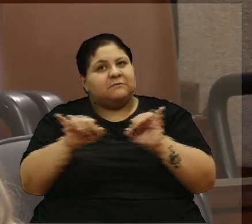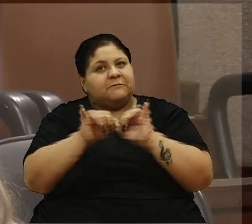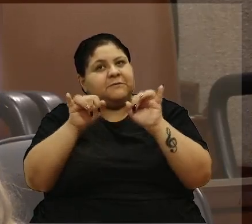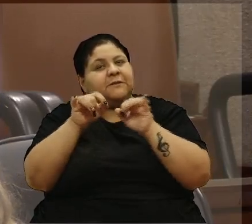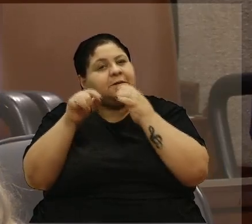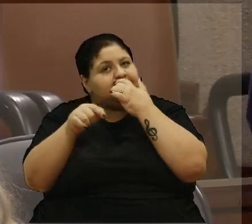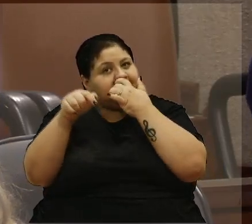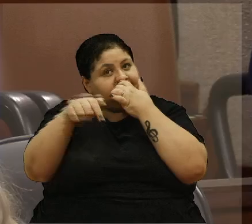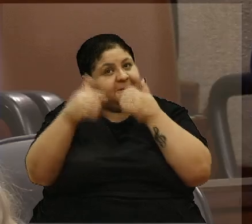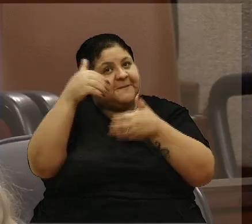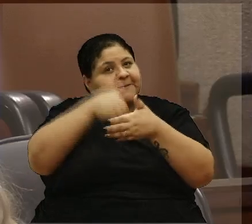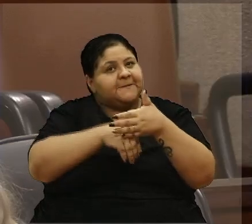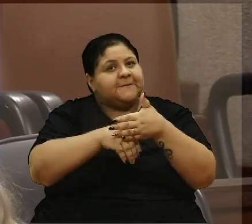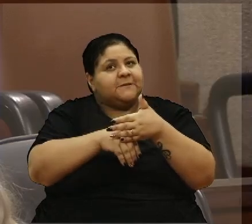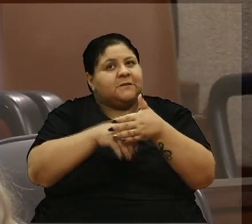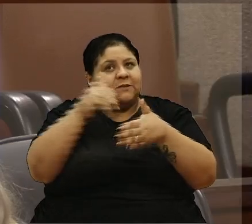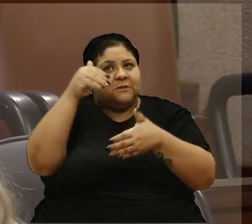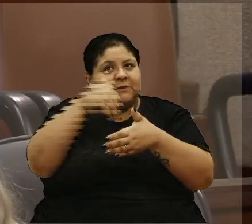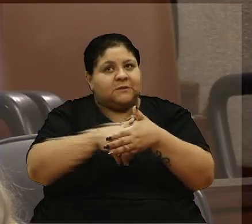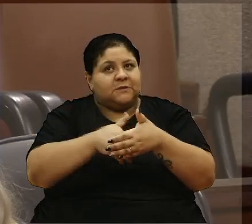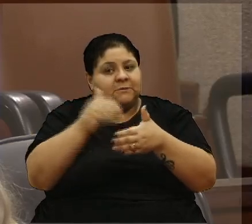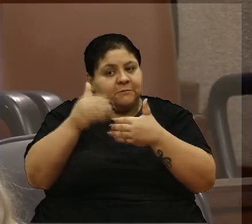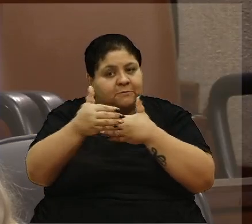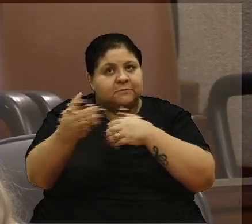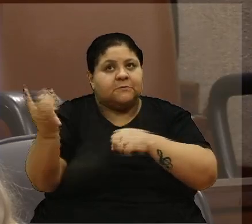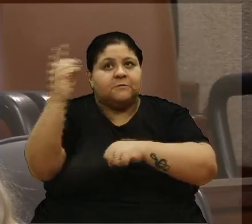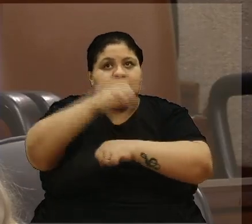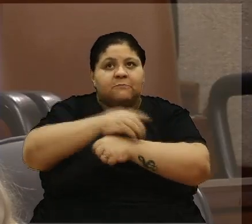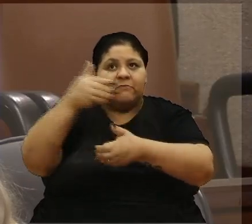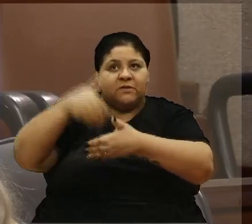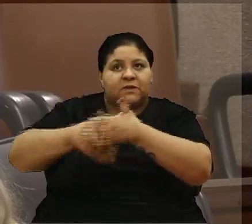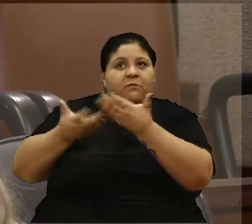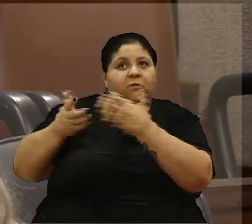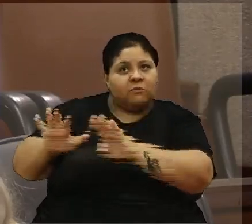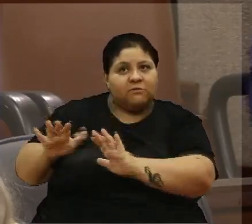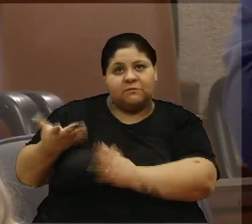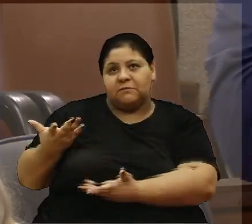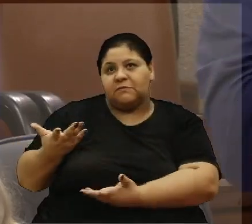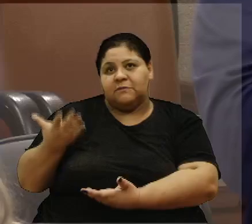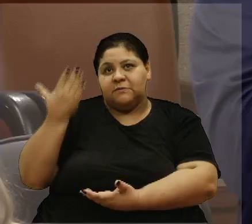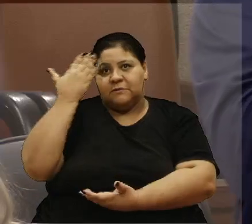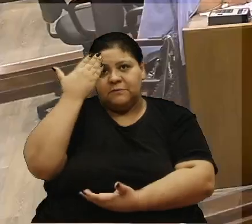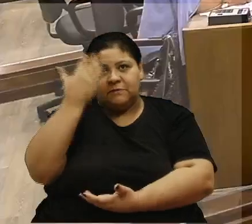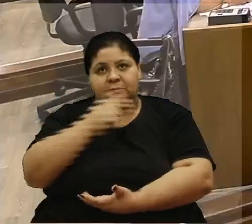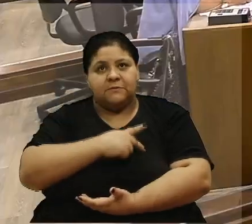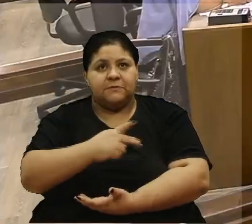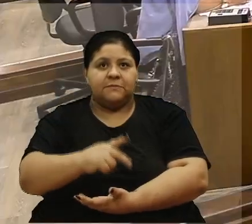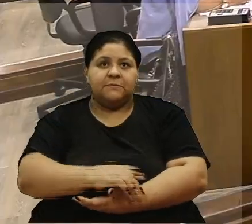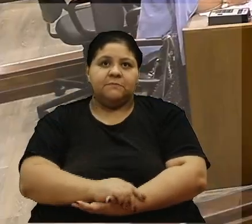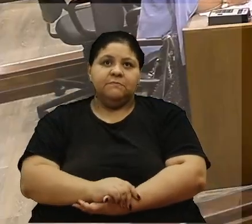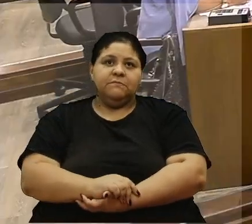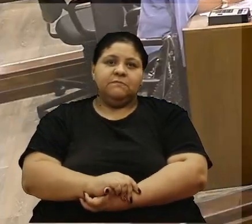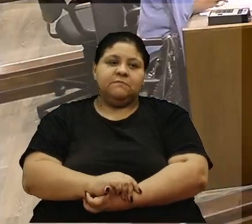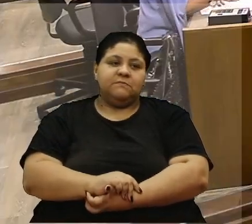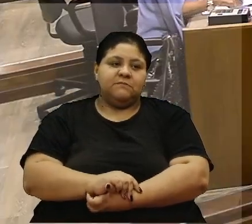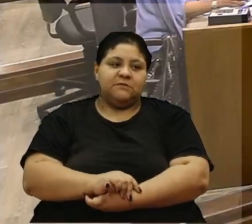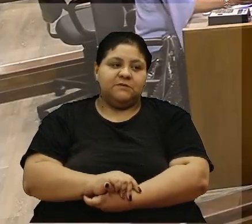plenária. E o senhor, se votar adiamento de novo, vou votar contra. Obrigado,